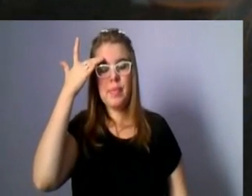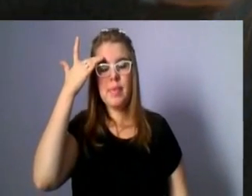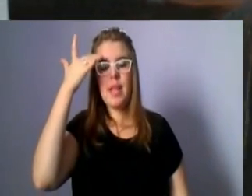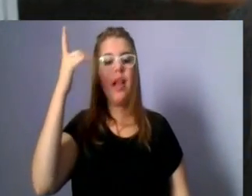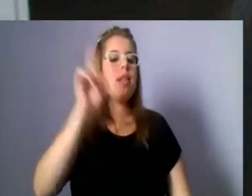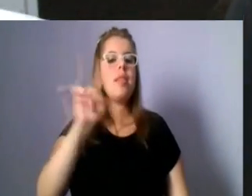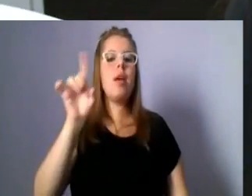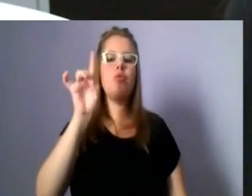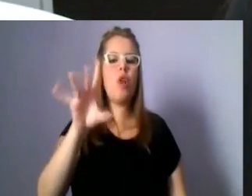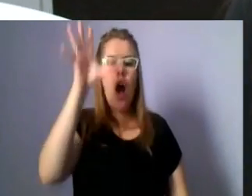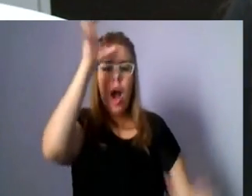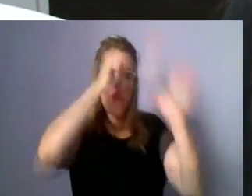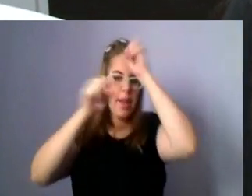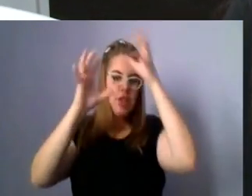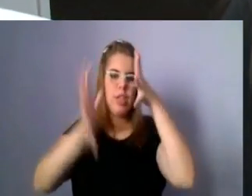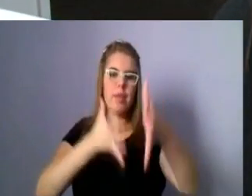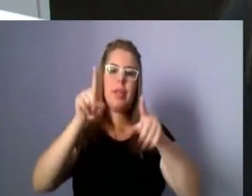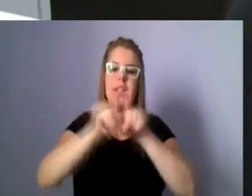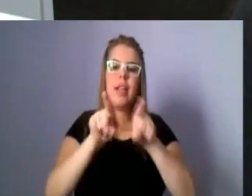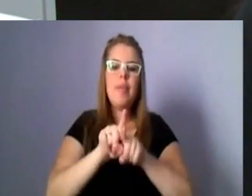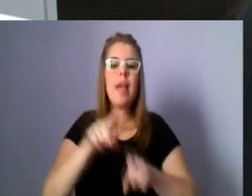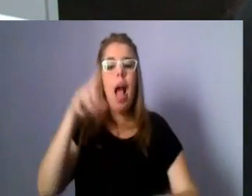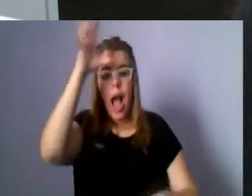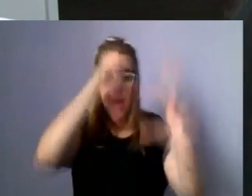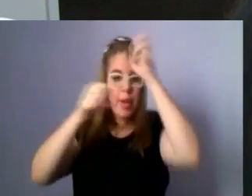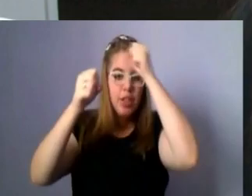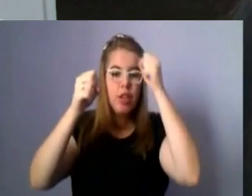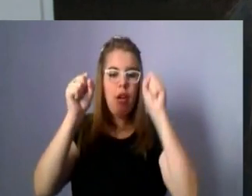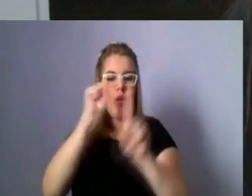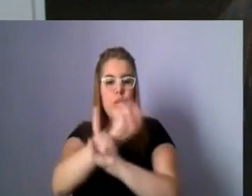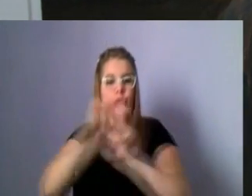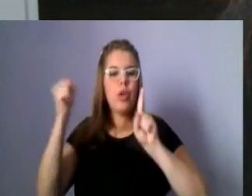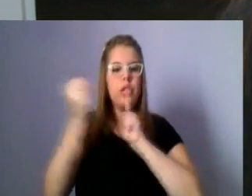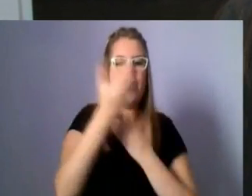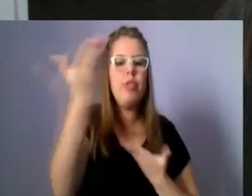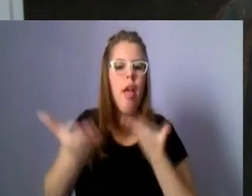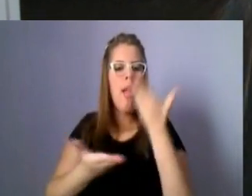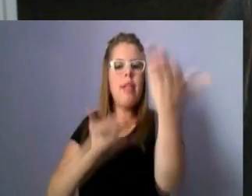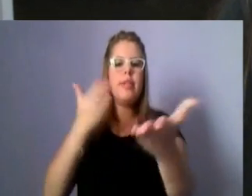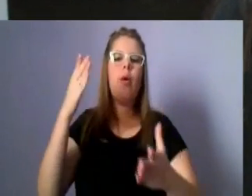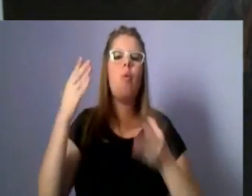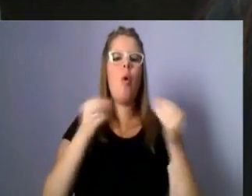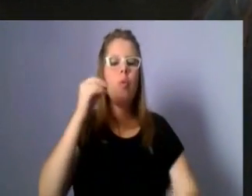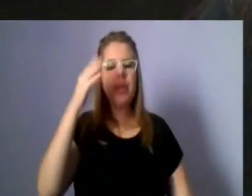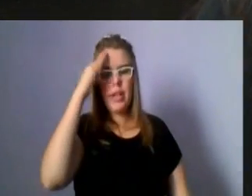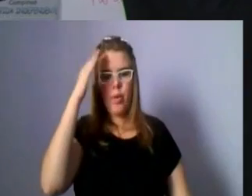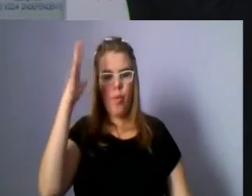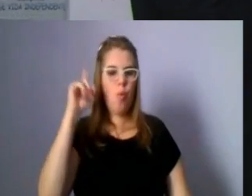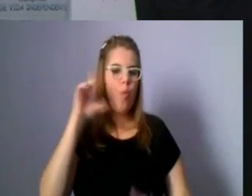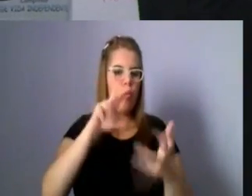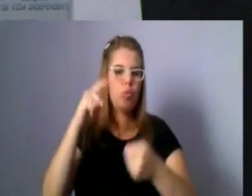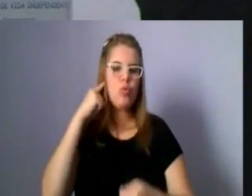Com ela eu não só aprendi Libras, mas também muitos conceitos e valores e como enxergar esse mundo dos surdos.